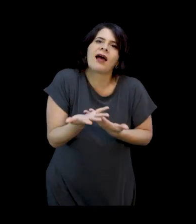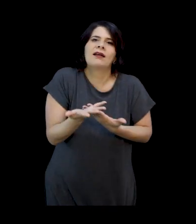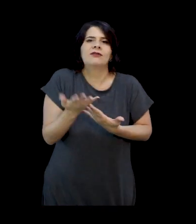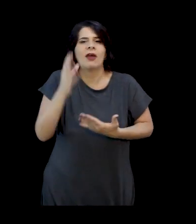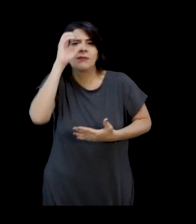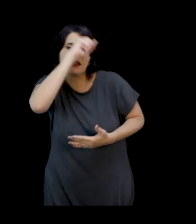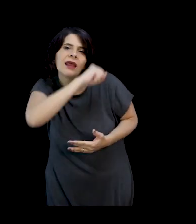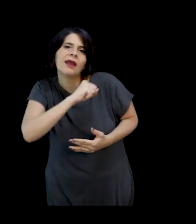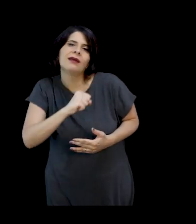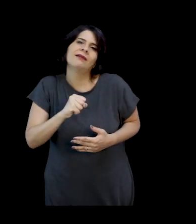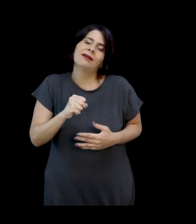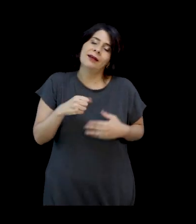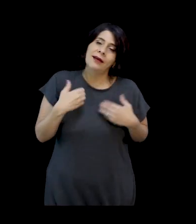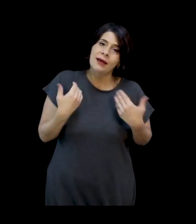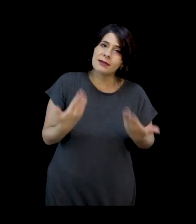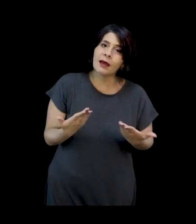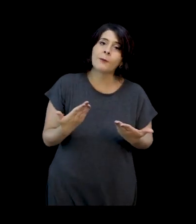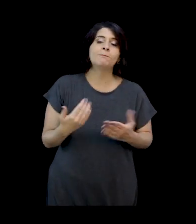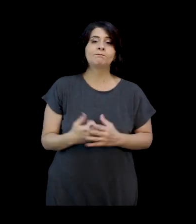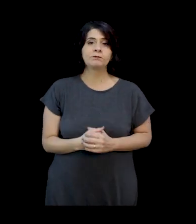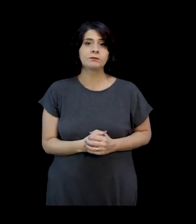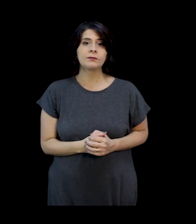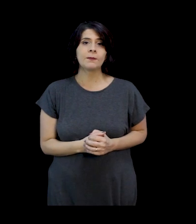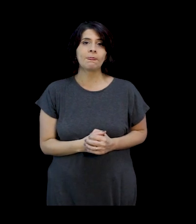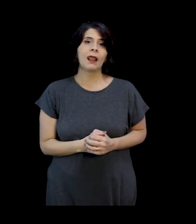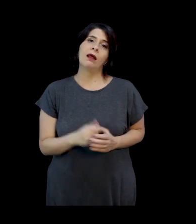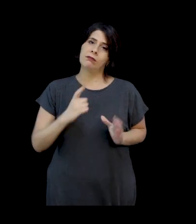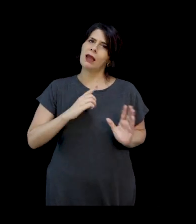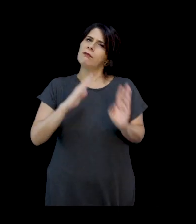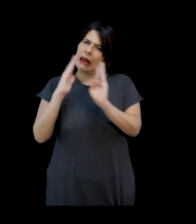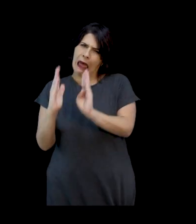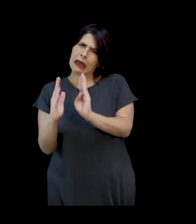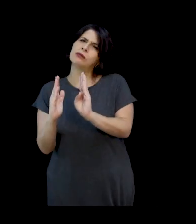na reflexão do Zimmel, portanto, tanto a ideia de que